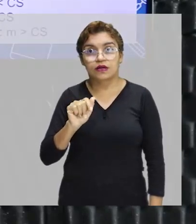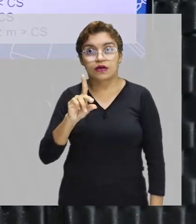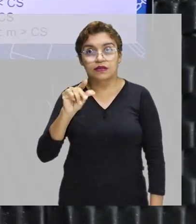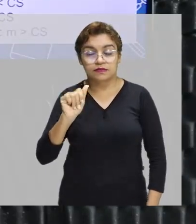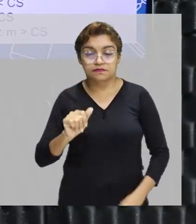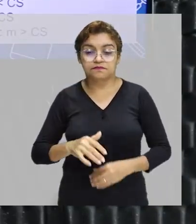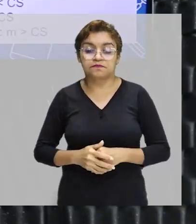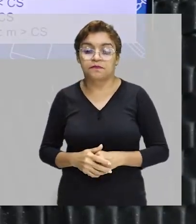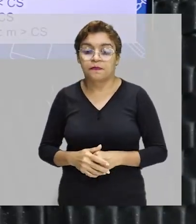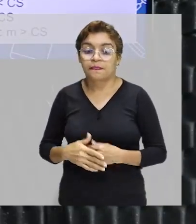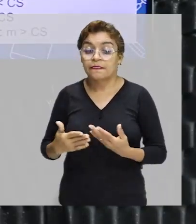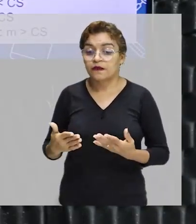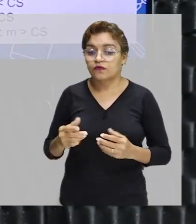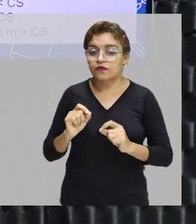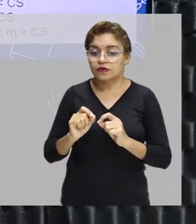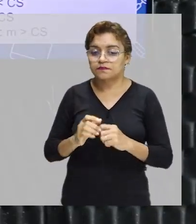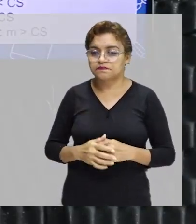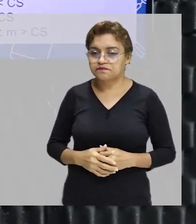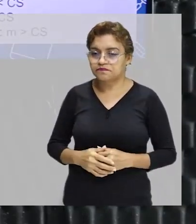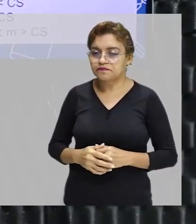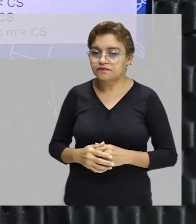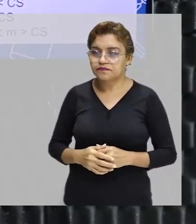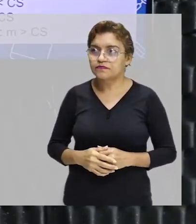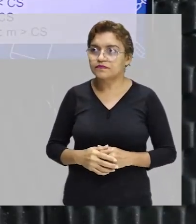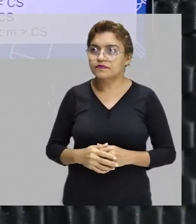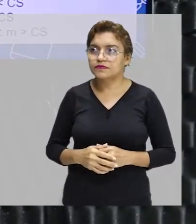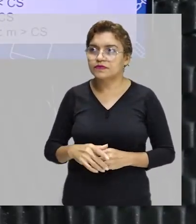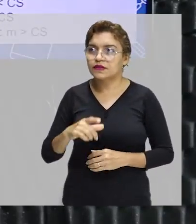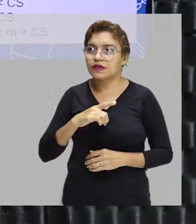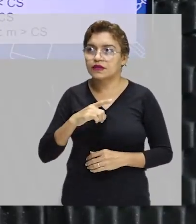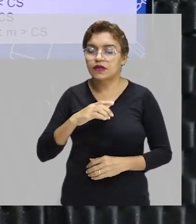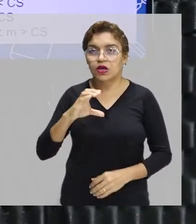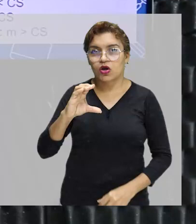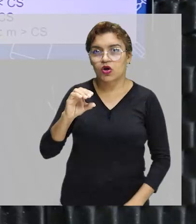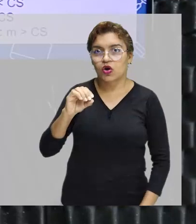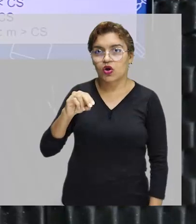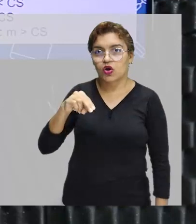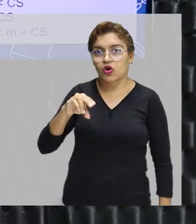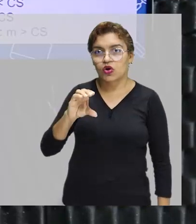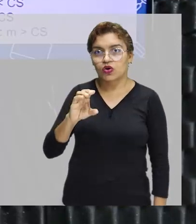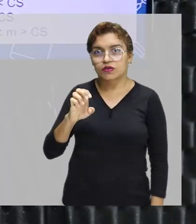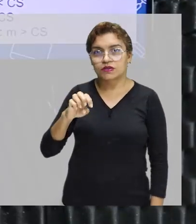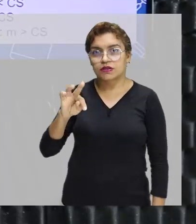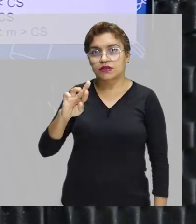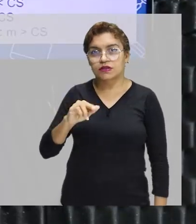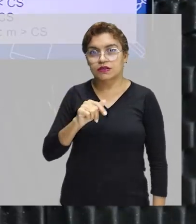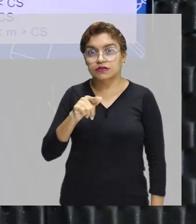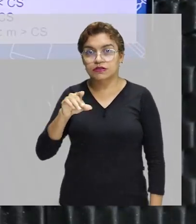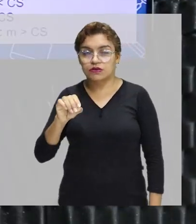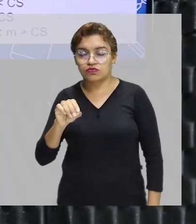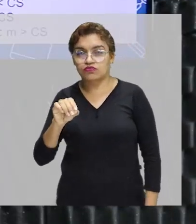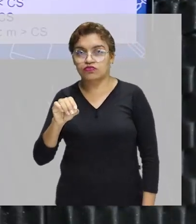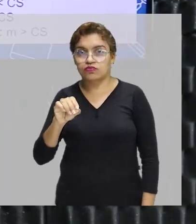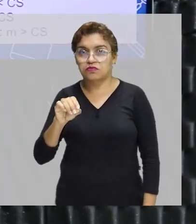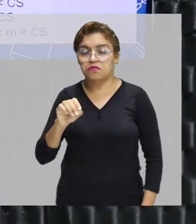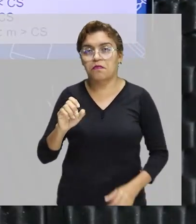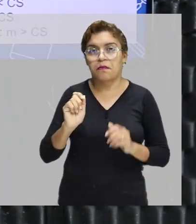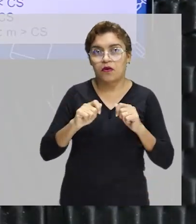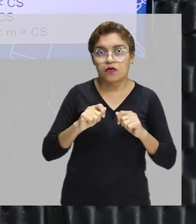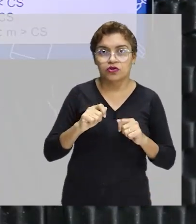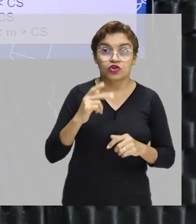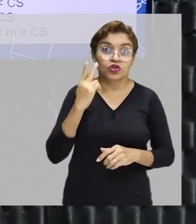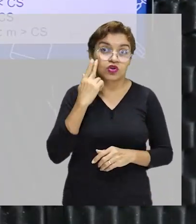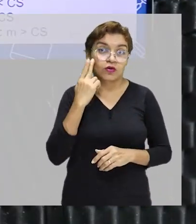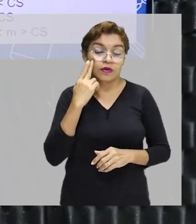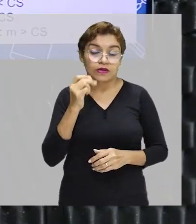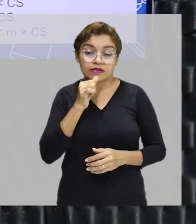e solventes, nós vamos chamar de concentração, que eu posso ter a concentração comum, que é a